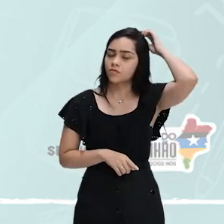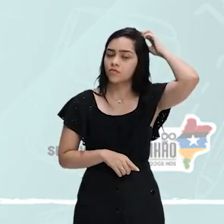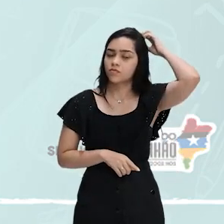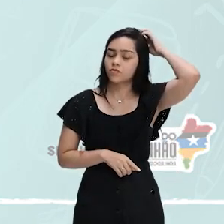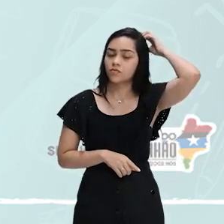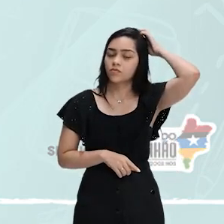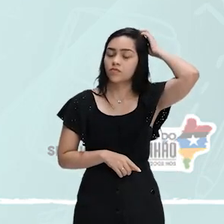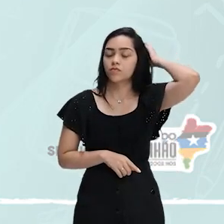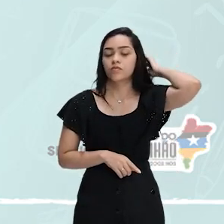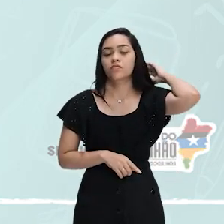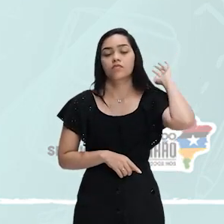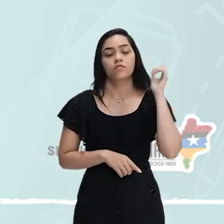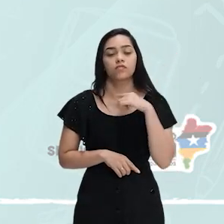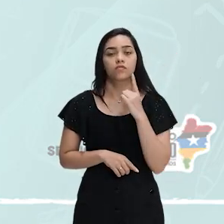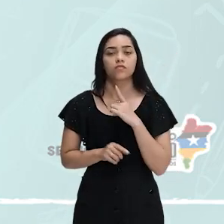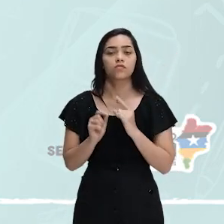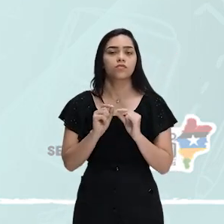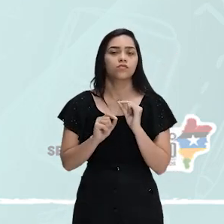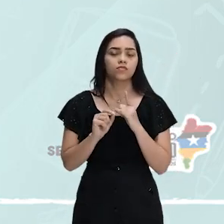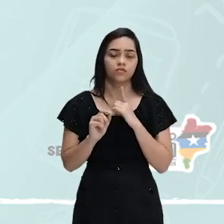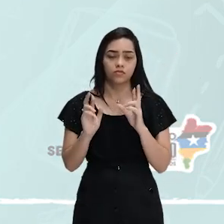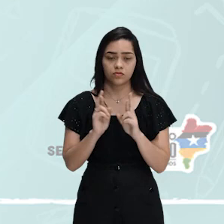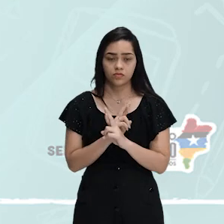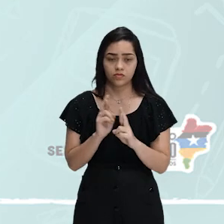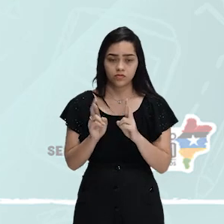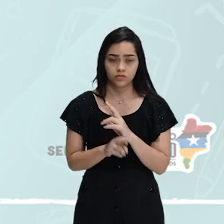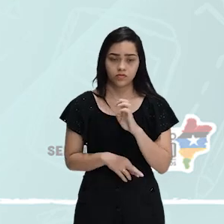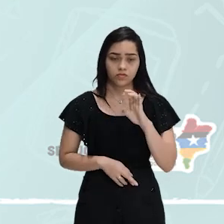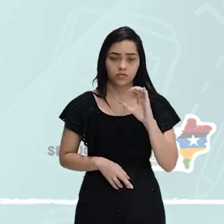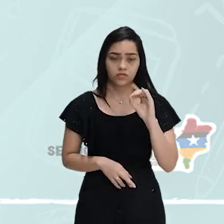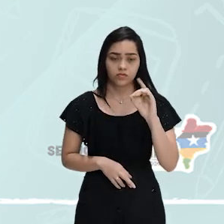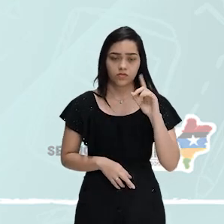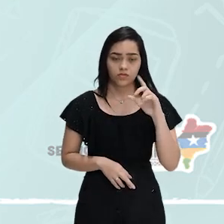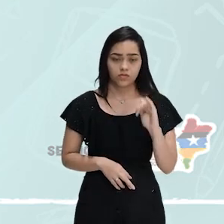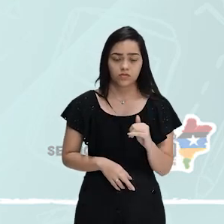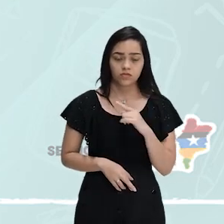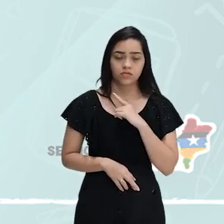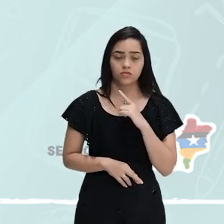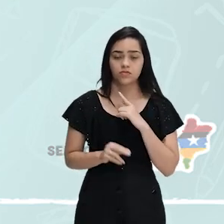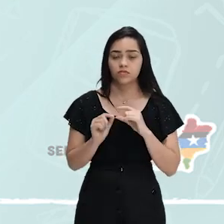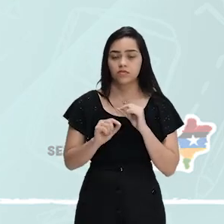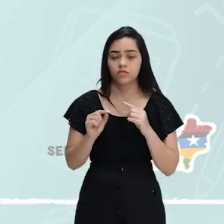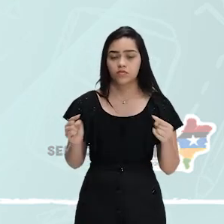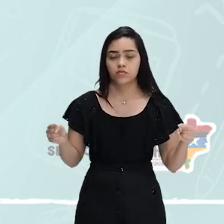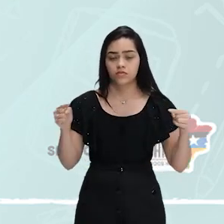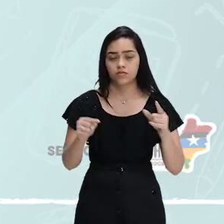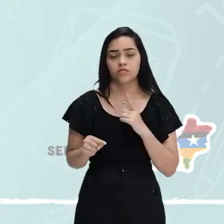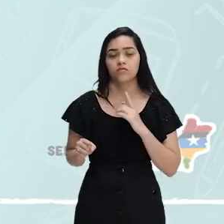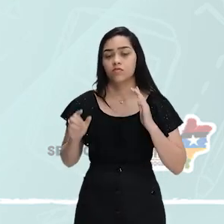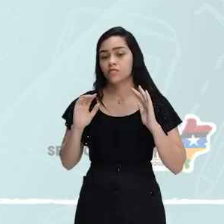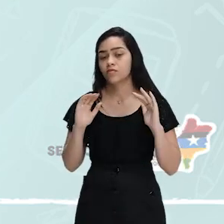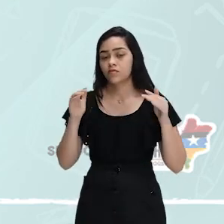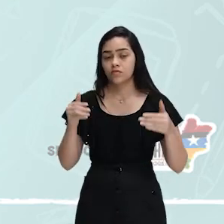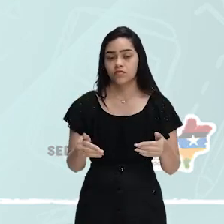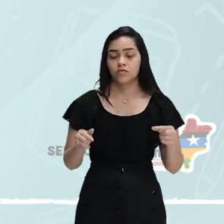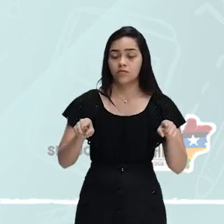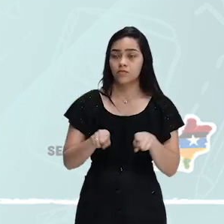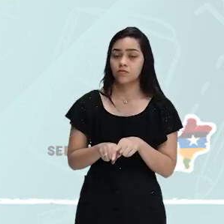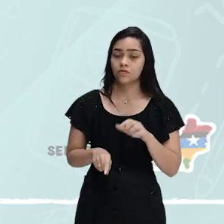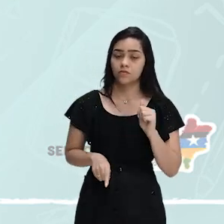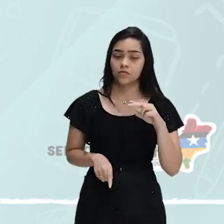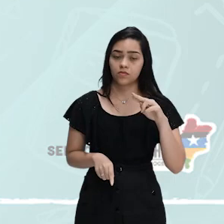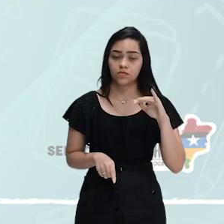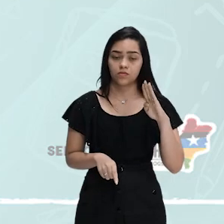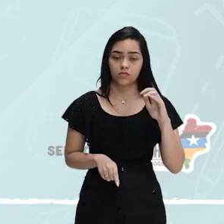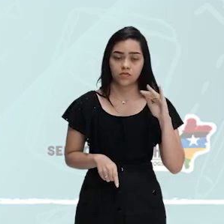pessoal? Nós temos, por último, aqui essa relação ecológica, que é a competição interespecífica e a